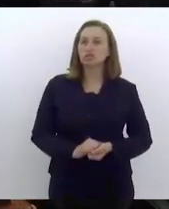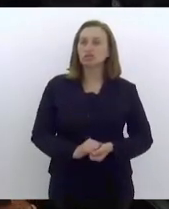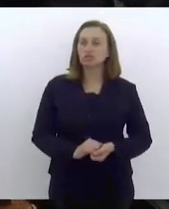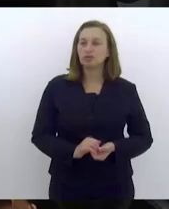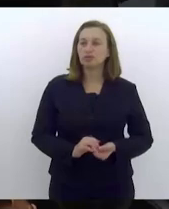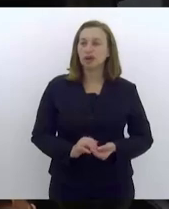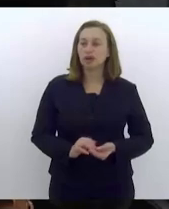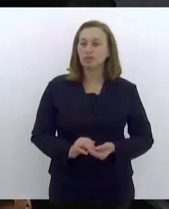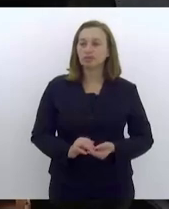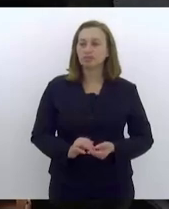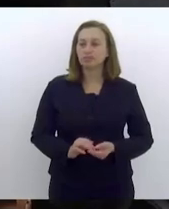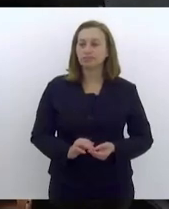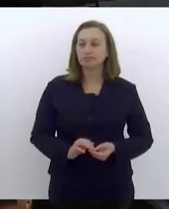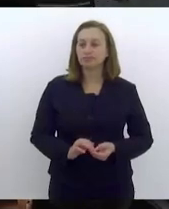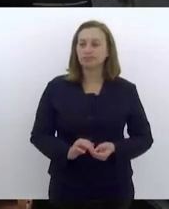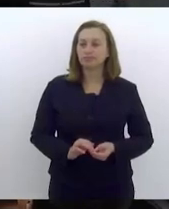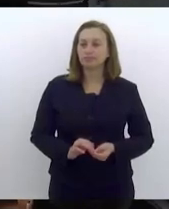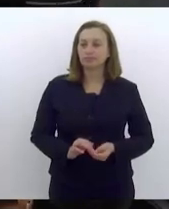Infantil, está no G1.